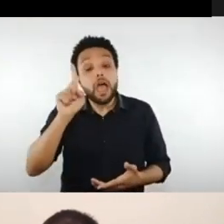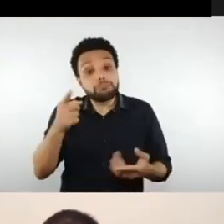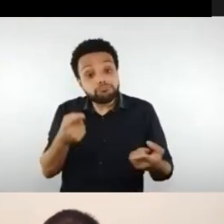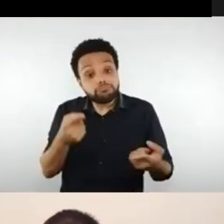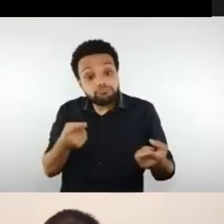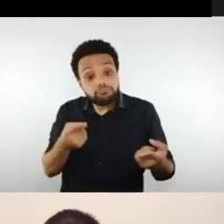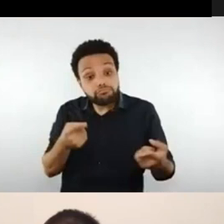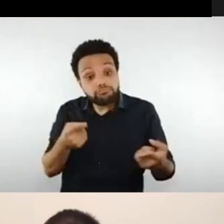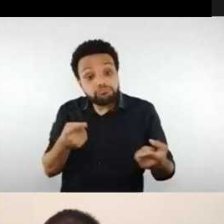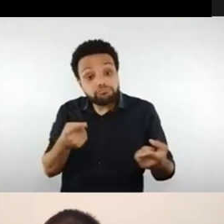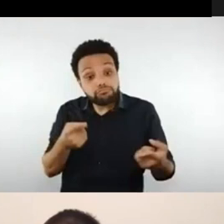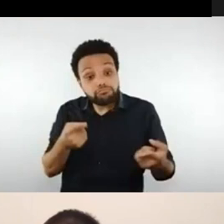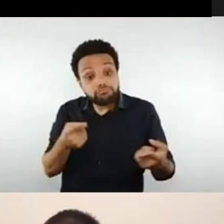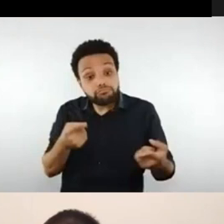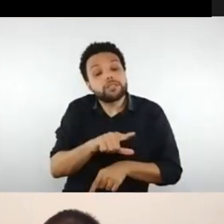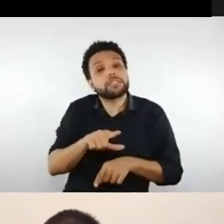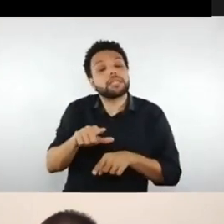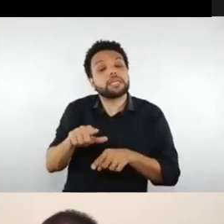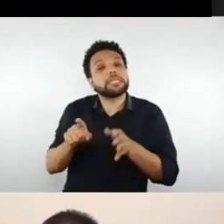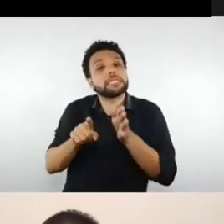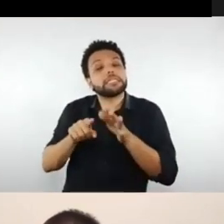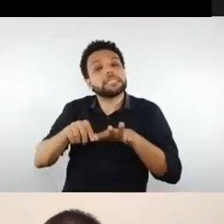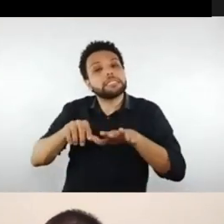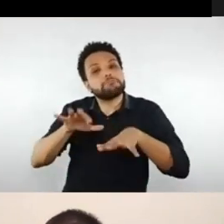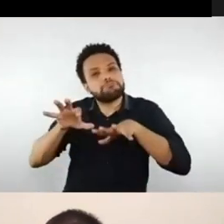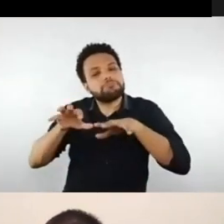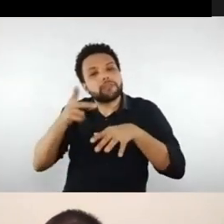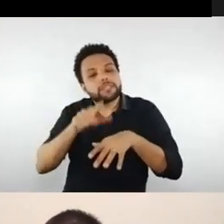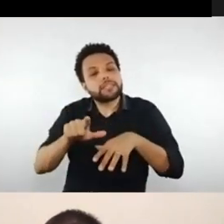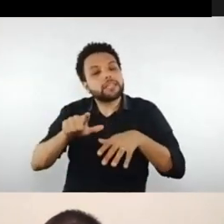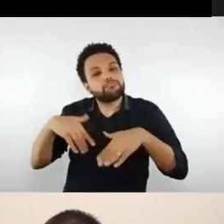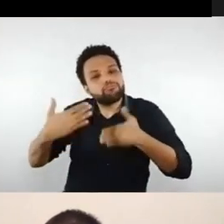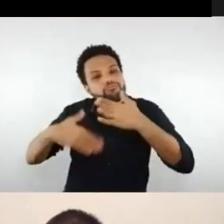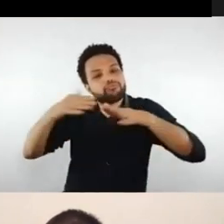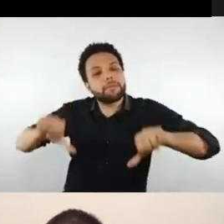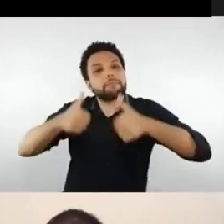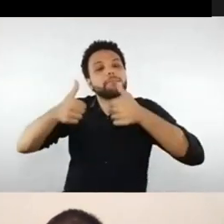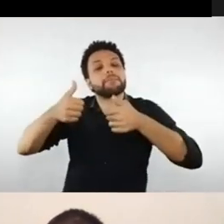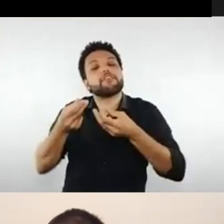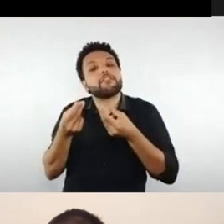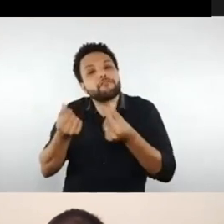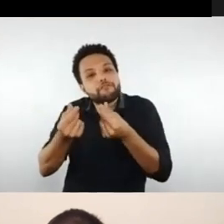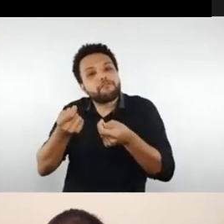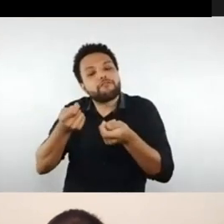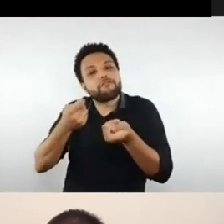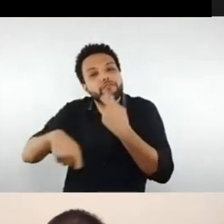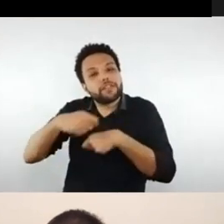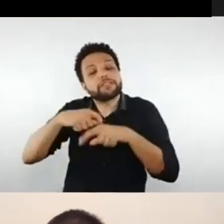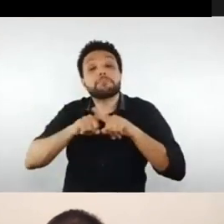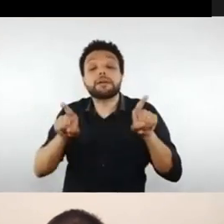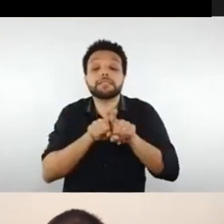de explorar um pouco mais em termos financeiros, mas também em termos de histórias para contar,